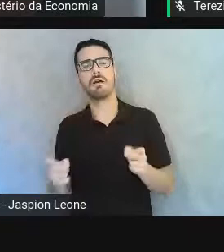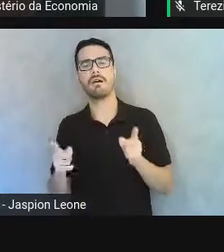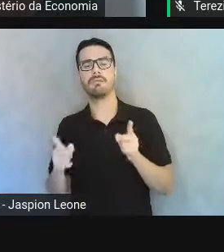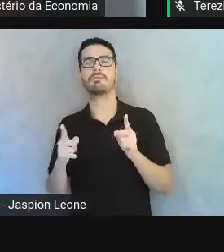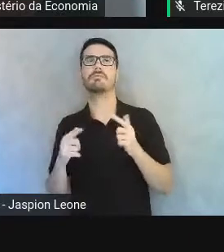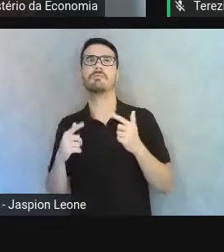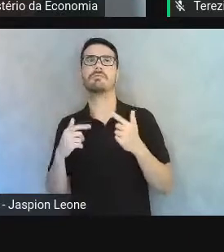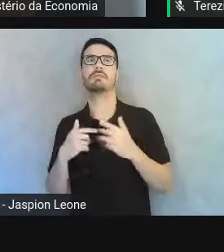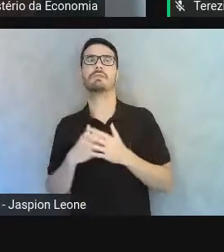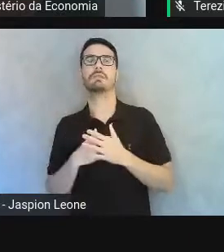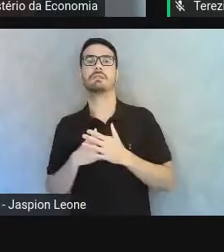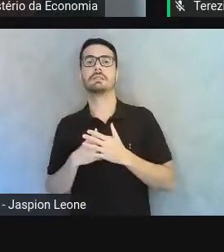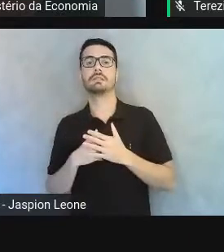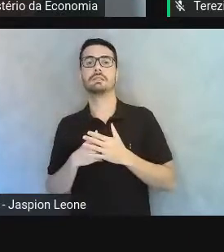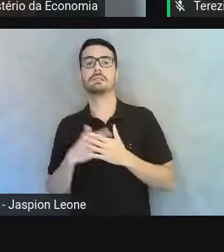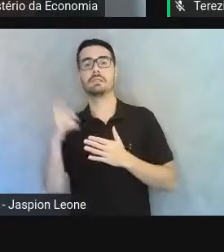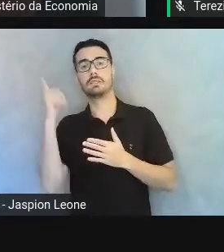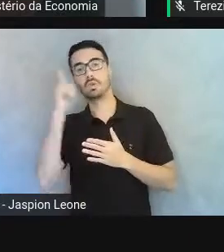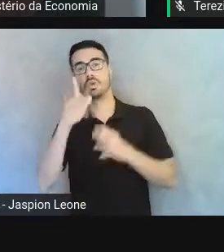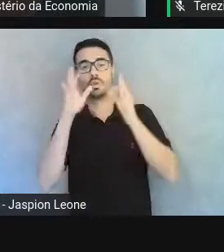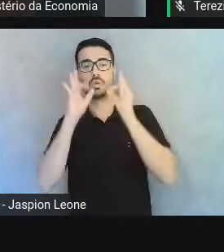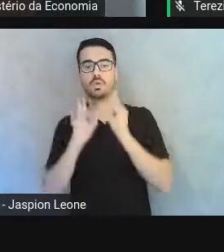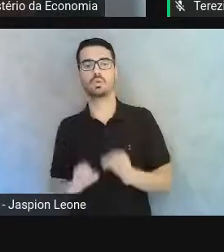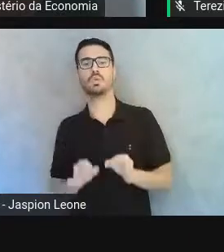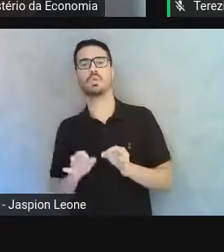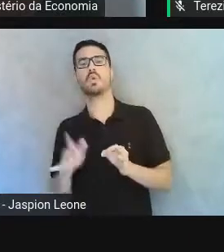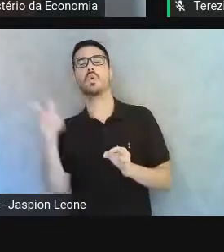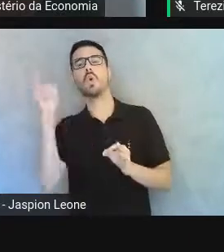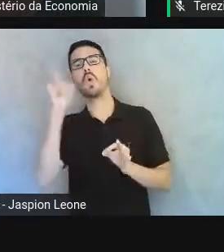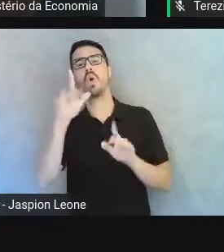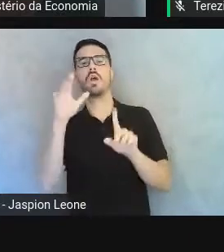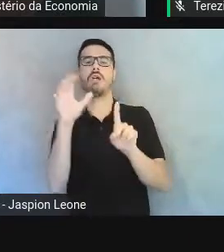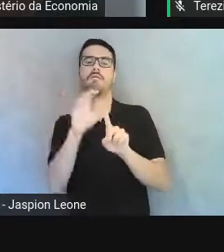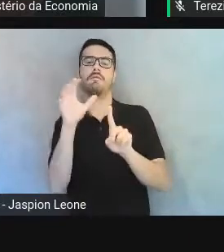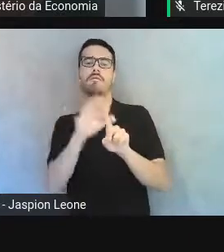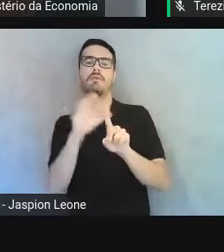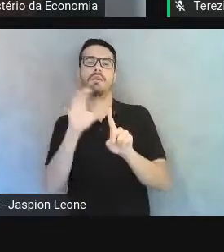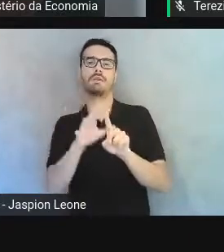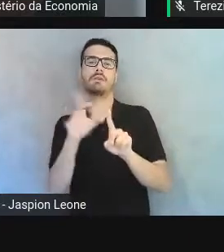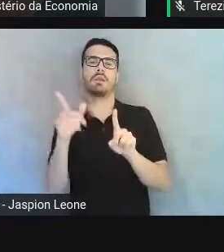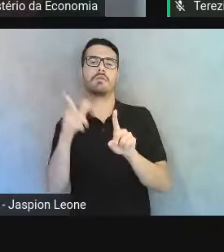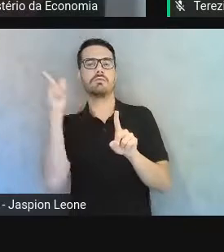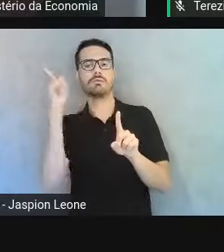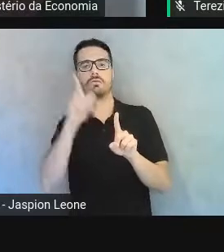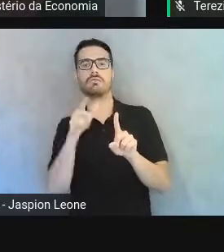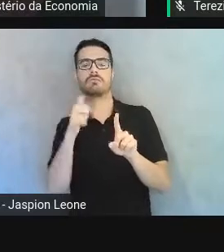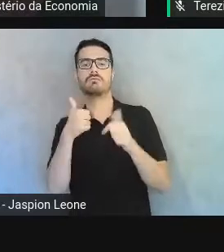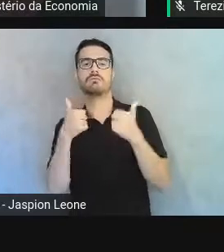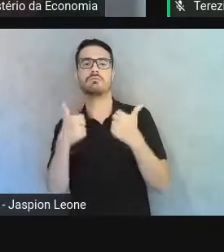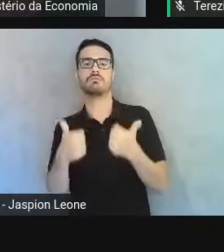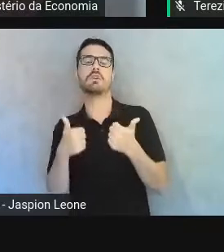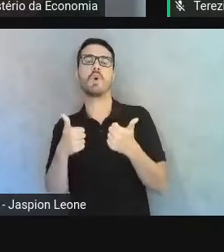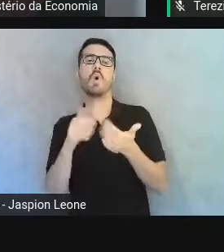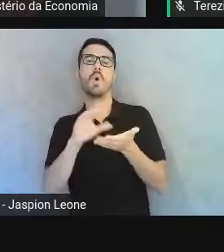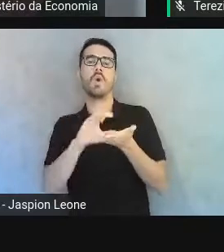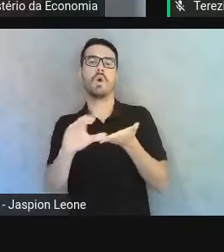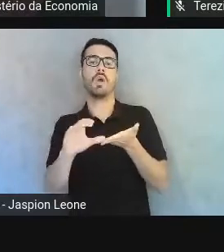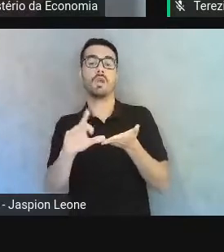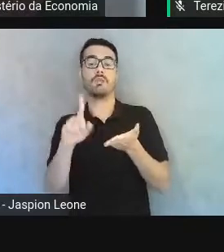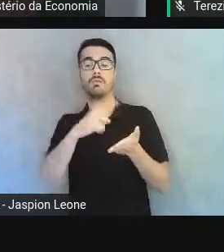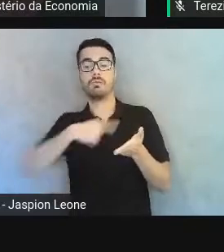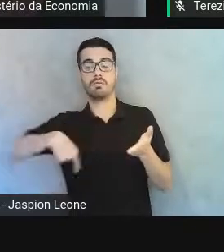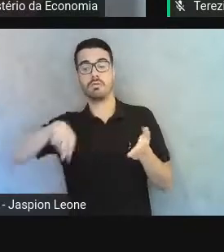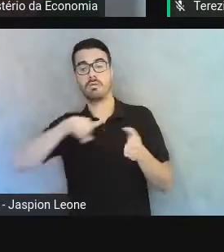estão articuladas a ponto de influenciar as alocações orçamentárias. Então, para a gente poder